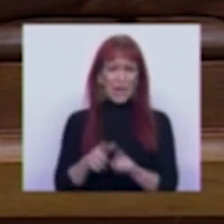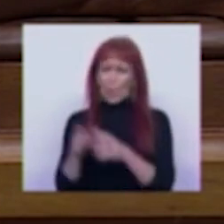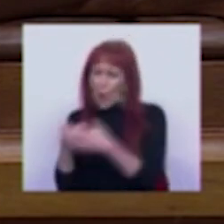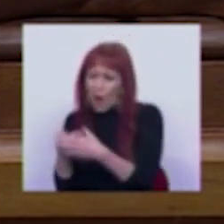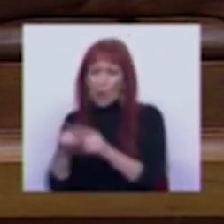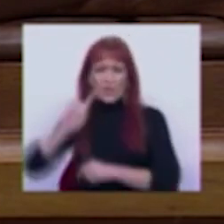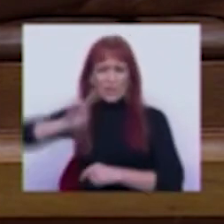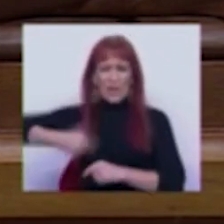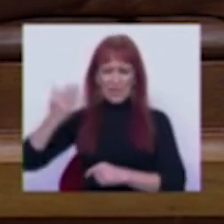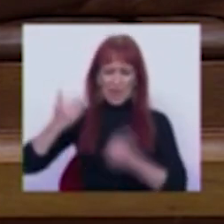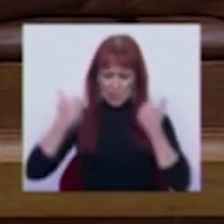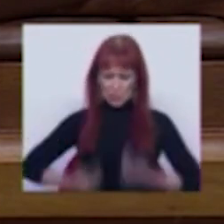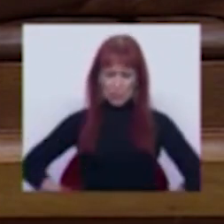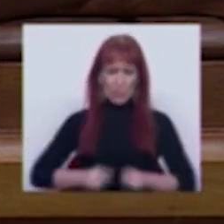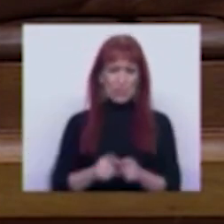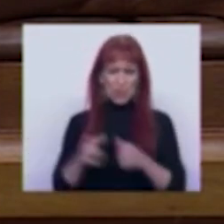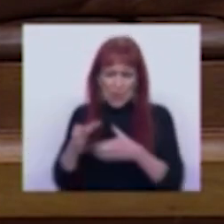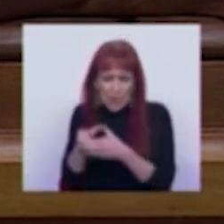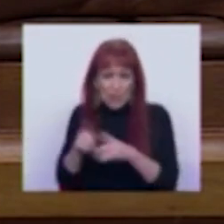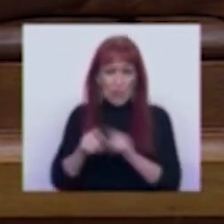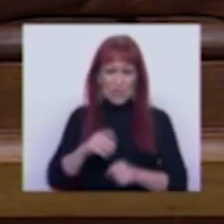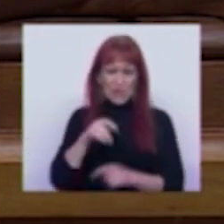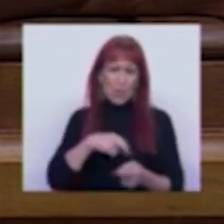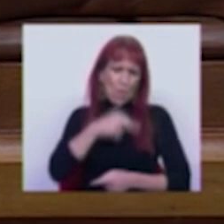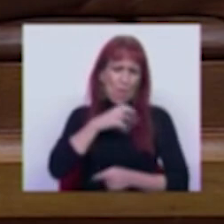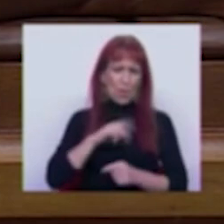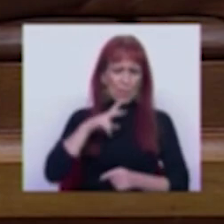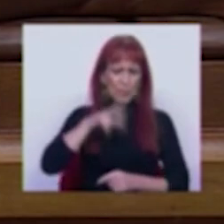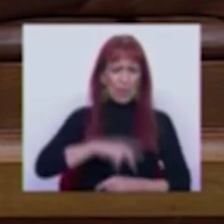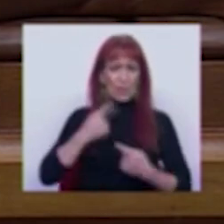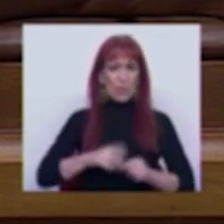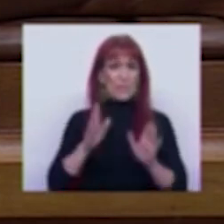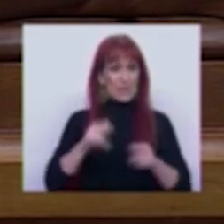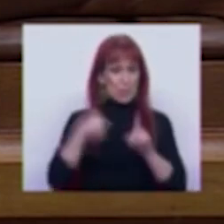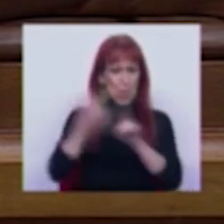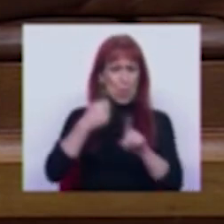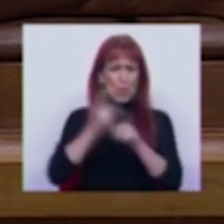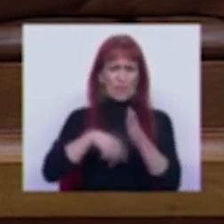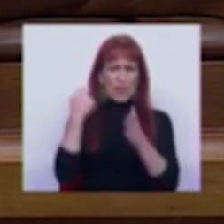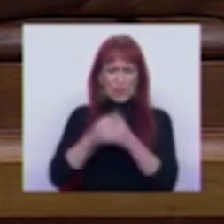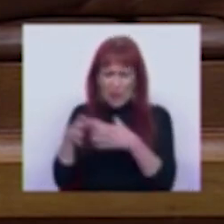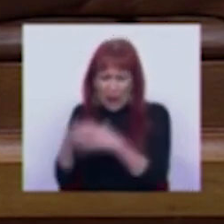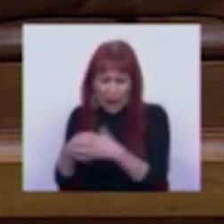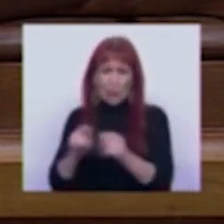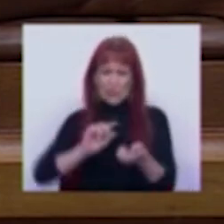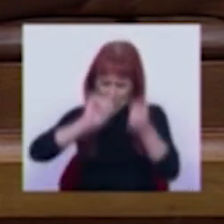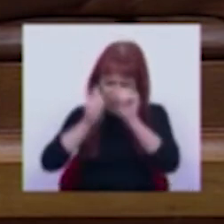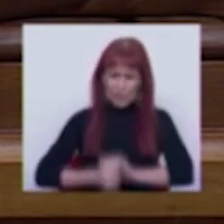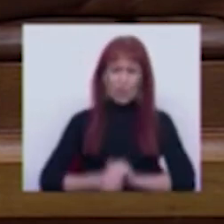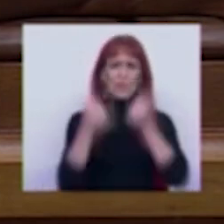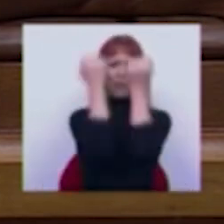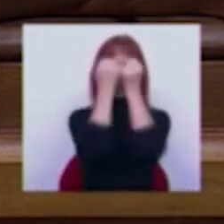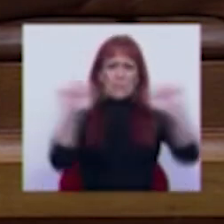é uma violação dos direitos humanos. O sexismo é uma praga nacional. É preciso lutar pelo fim do sexismo e transformar a